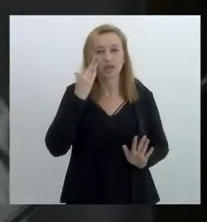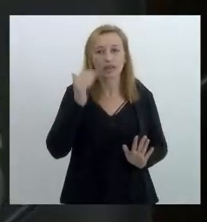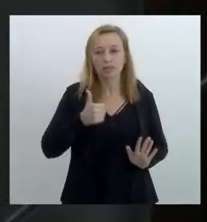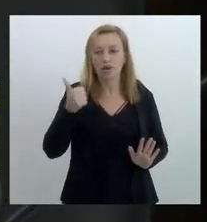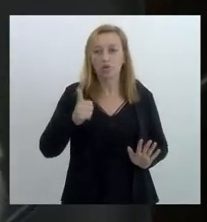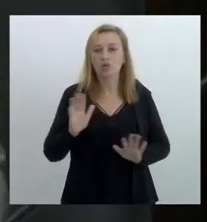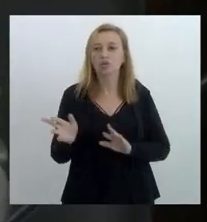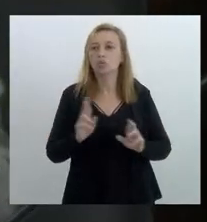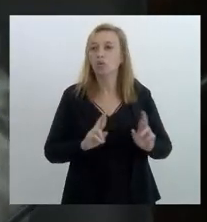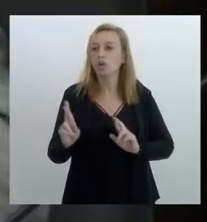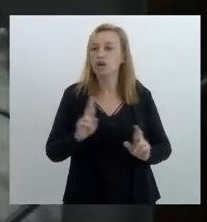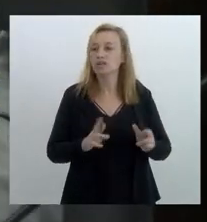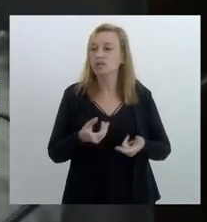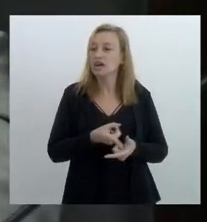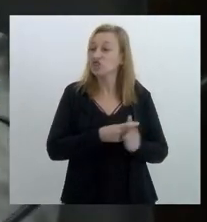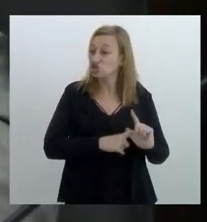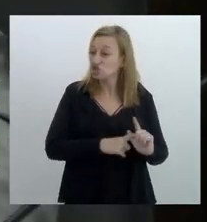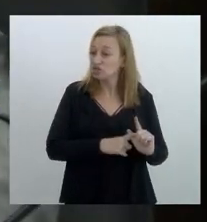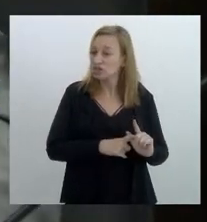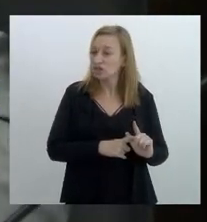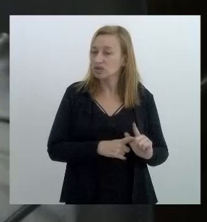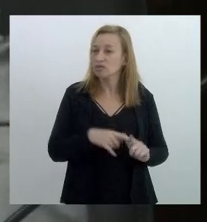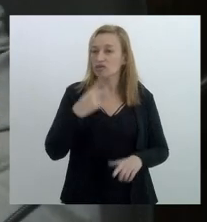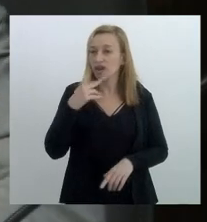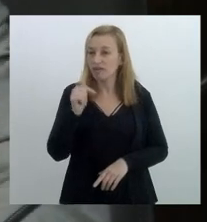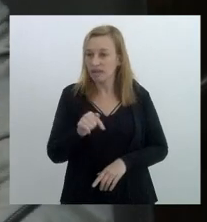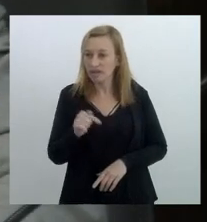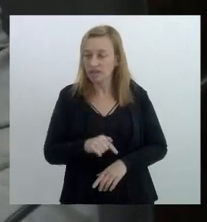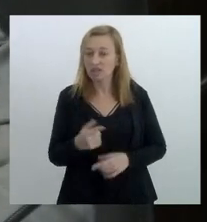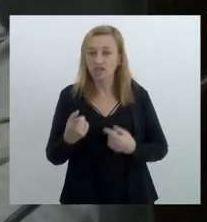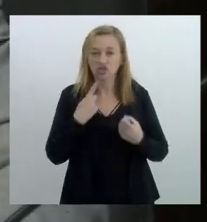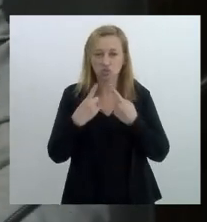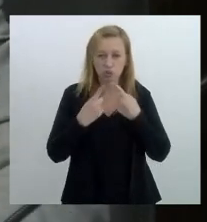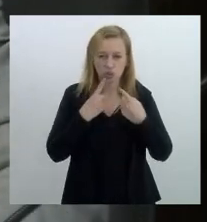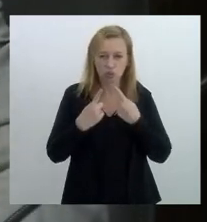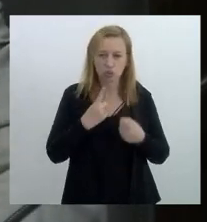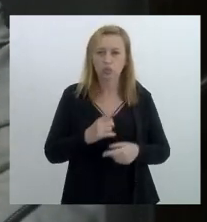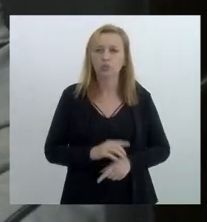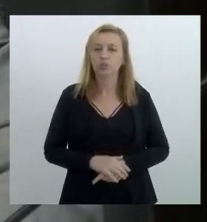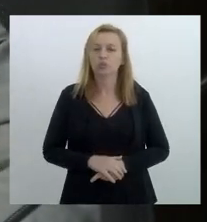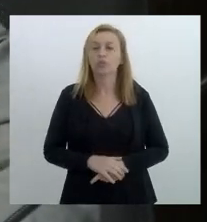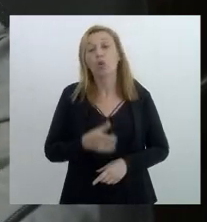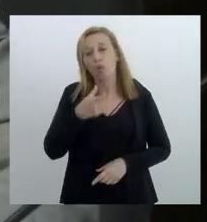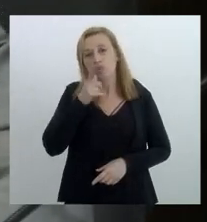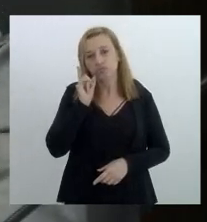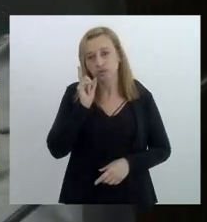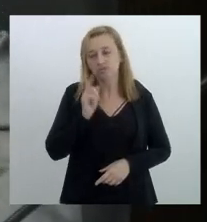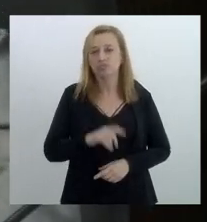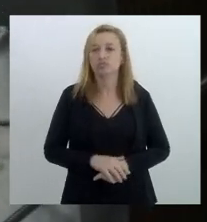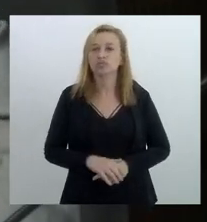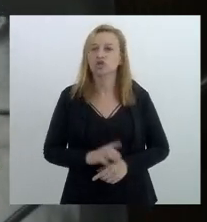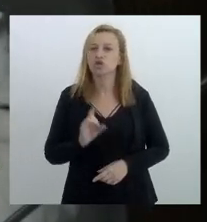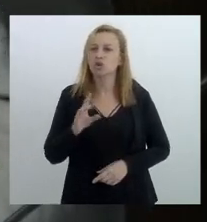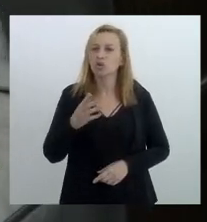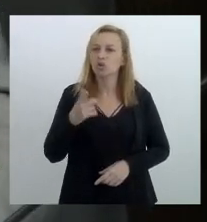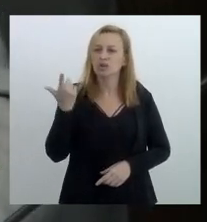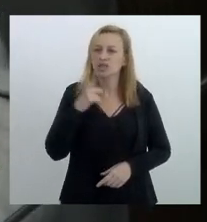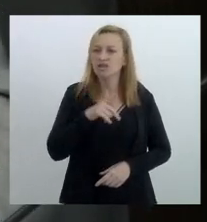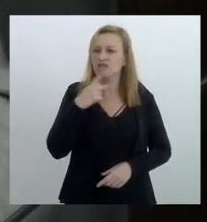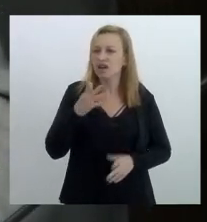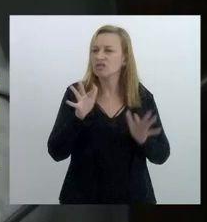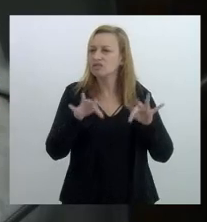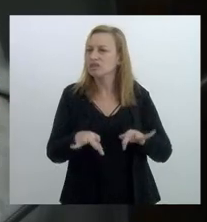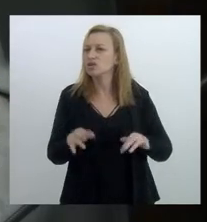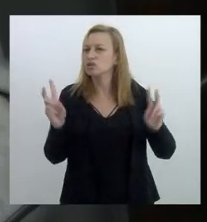Com relação à dívida que foi colocada aqui, a discussão, ontem eu só consegui falar ao final